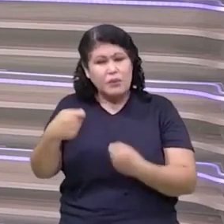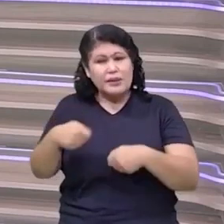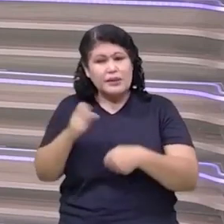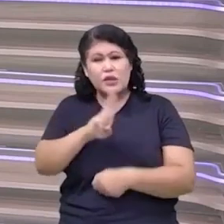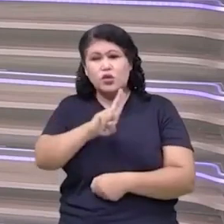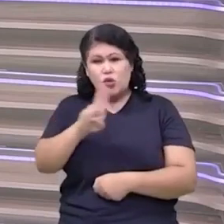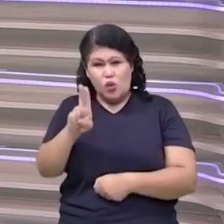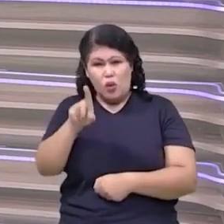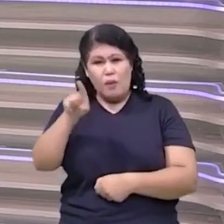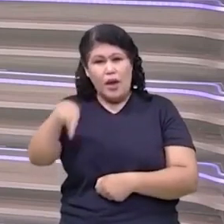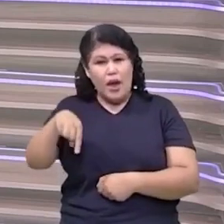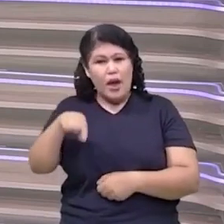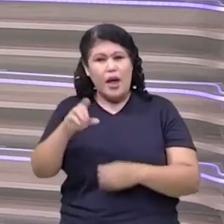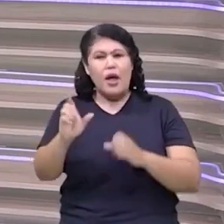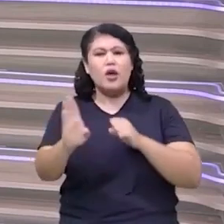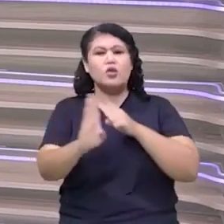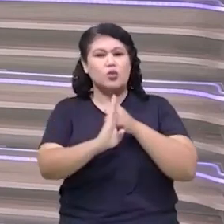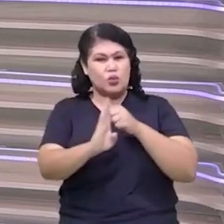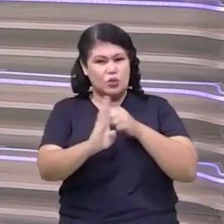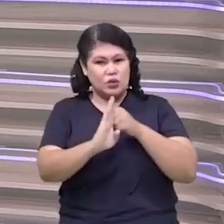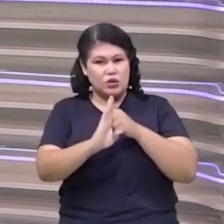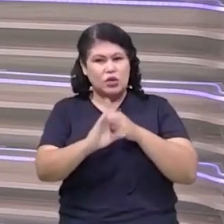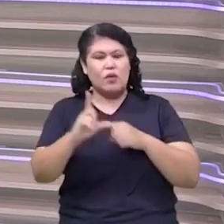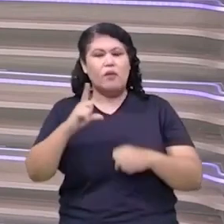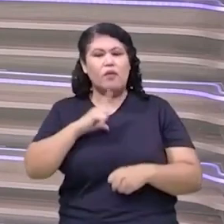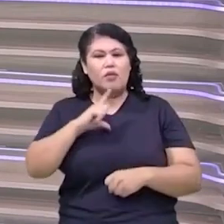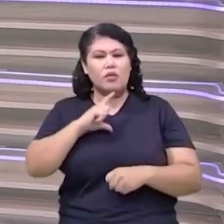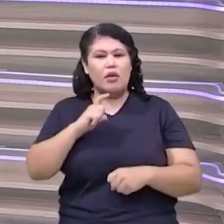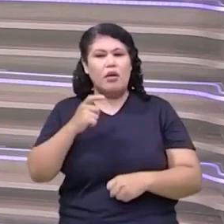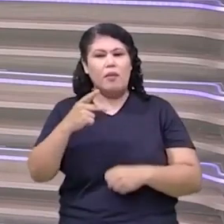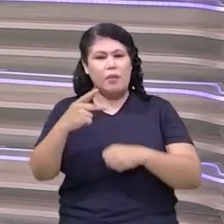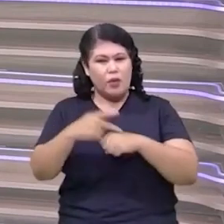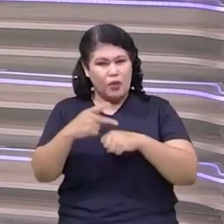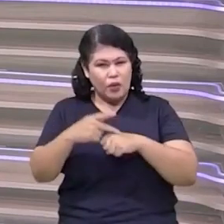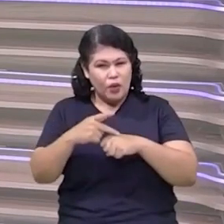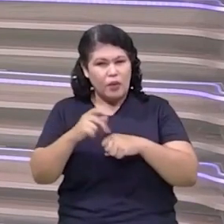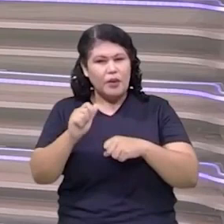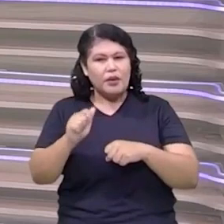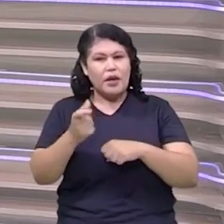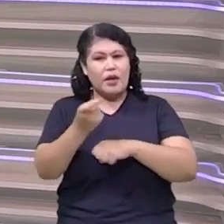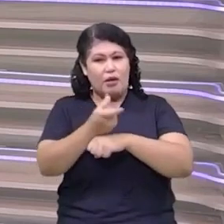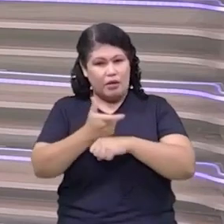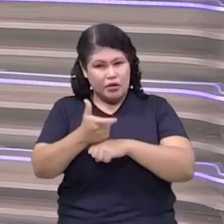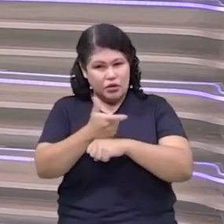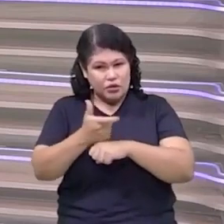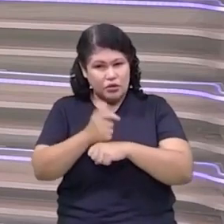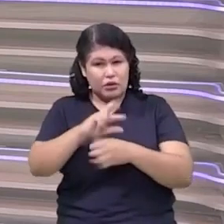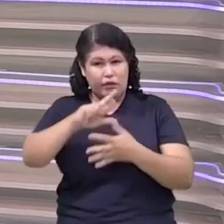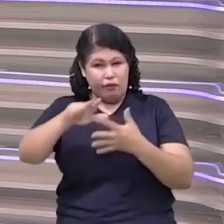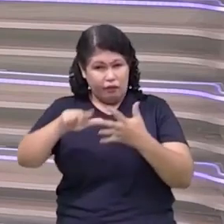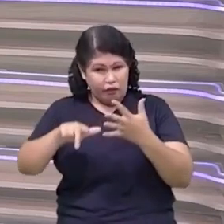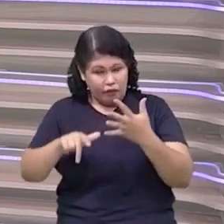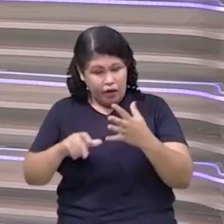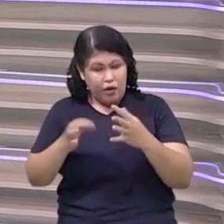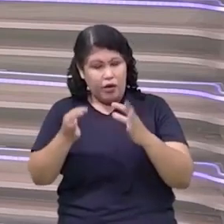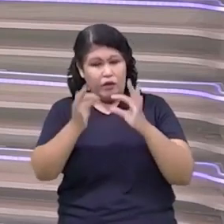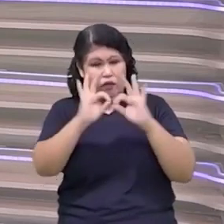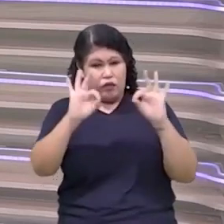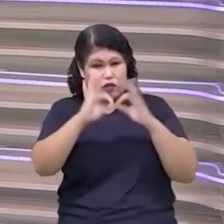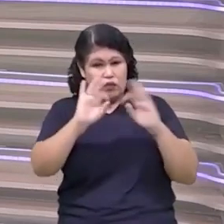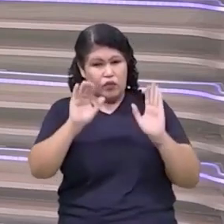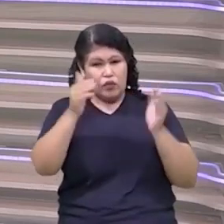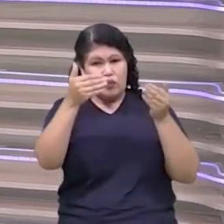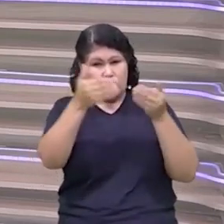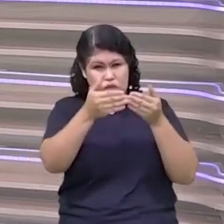o substantivo. Nós temos o pronome, o verbo, o advérbio. E aí, é isso que eu quero saber aqui, essa função sintática. É uma